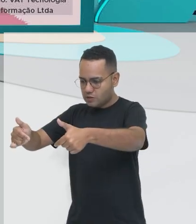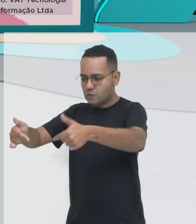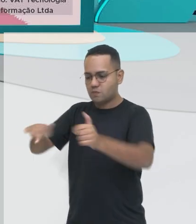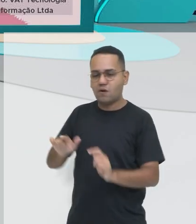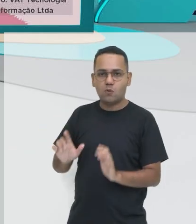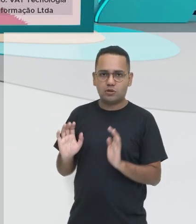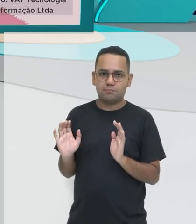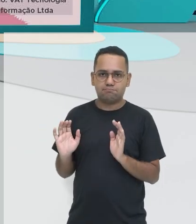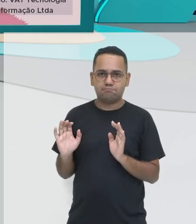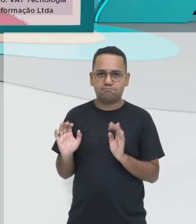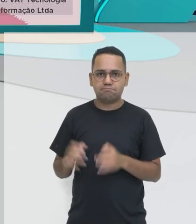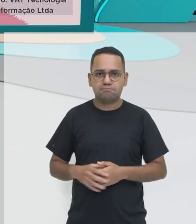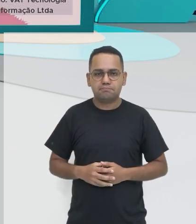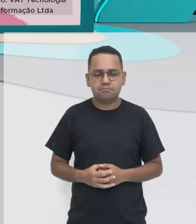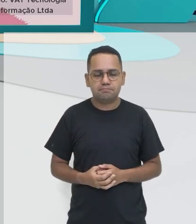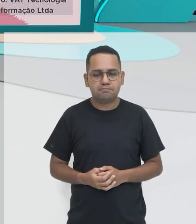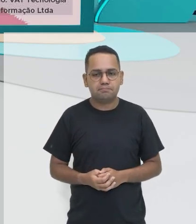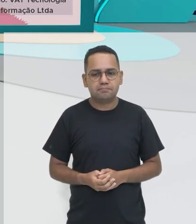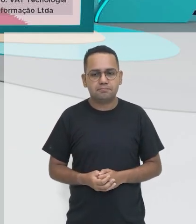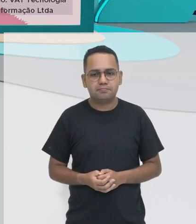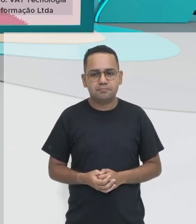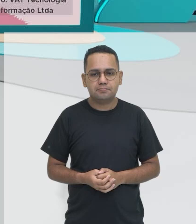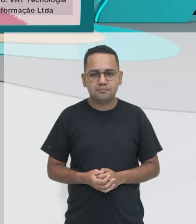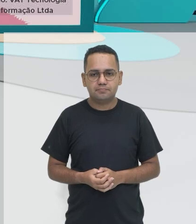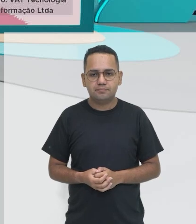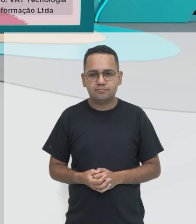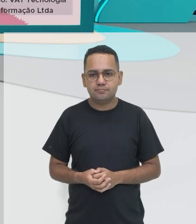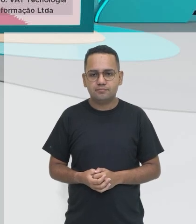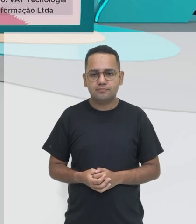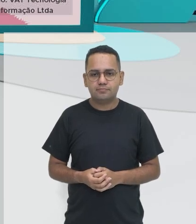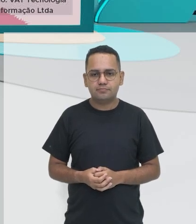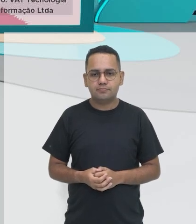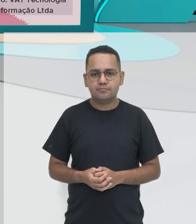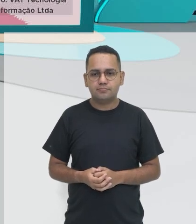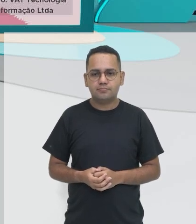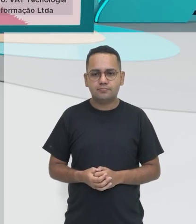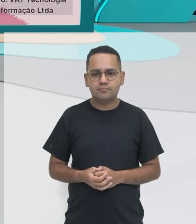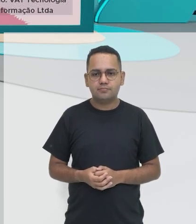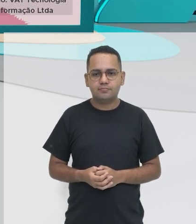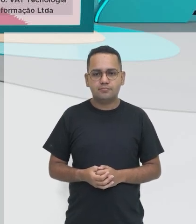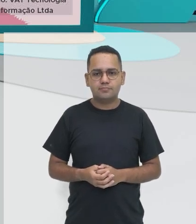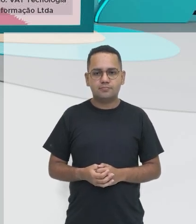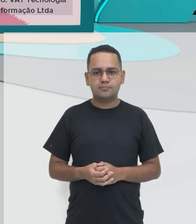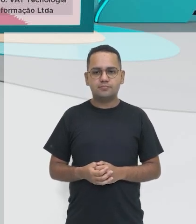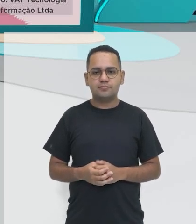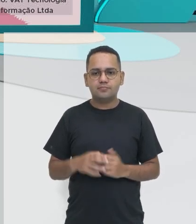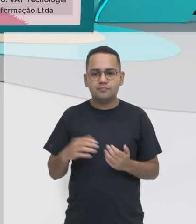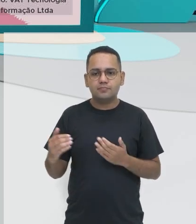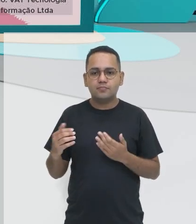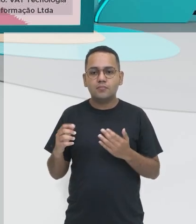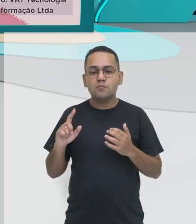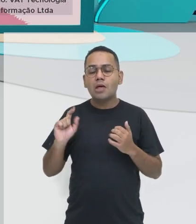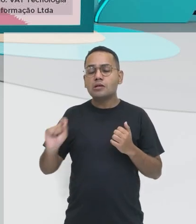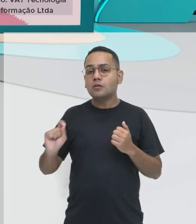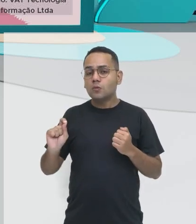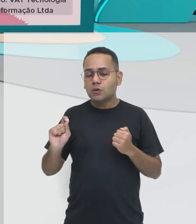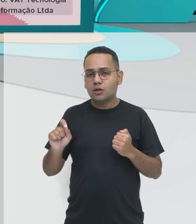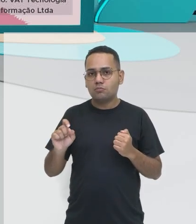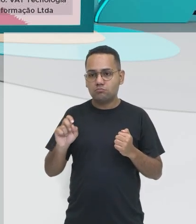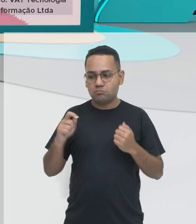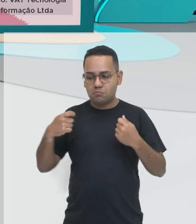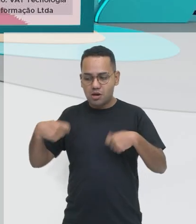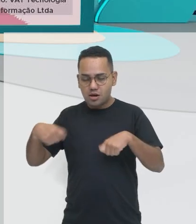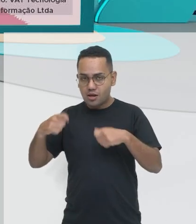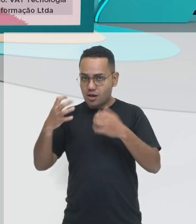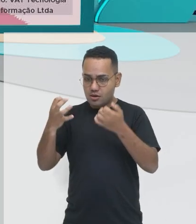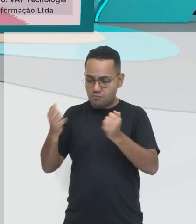alvo dessa ação, ok? Então, o pronome reflexivo é uma coisa. O problema é quando eu utilizo uma preposição junto desse